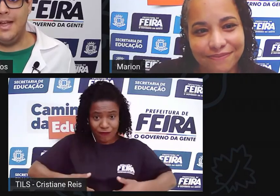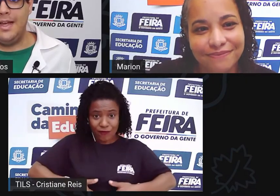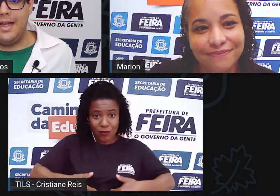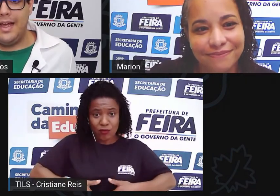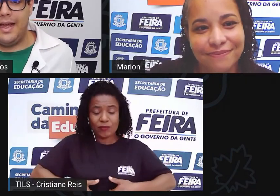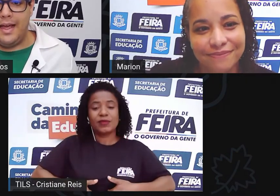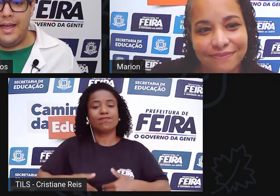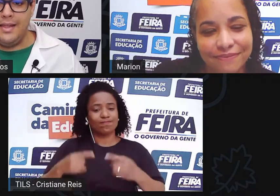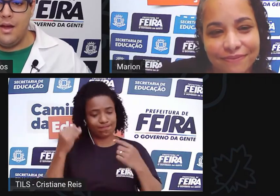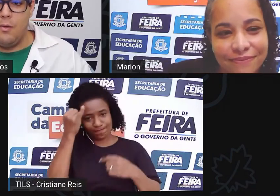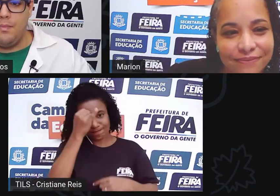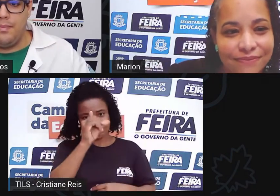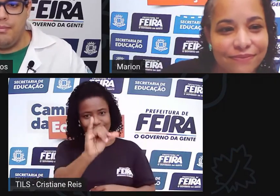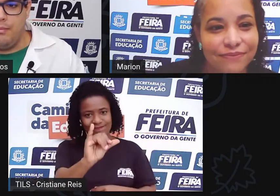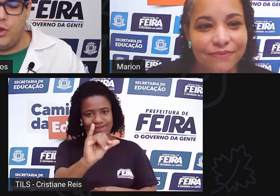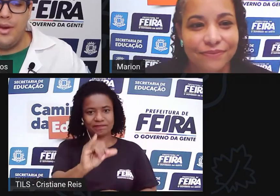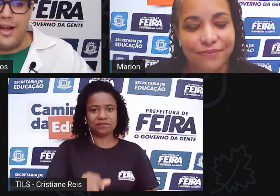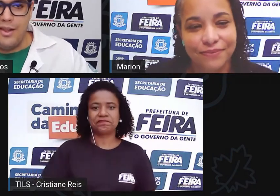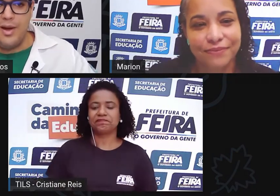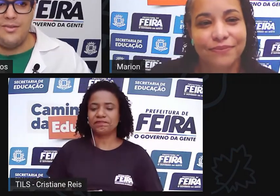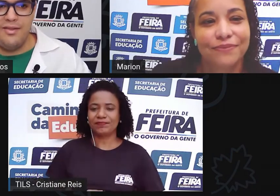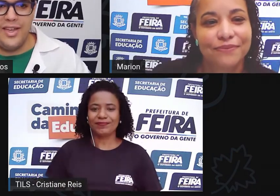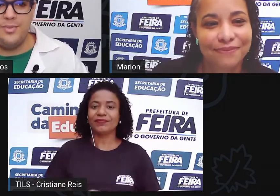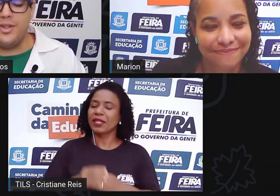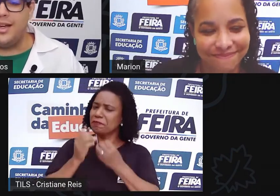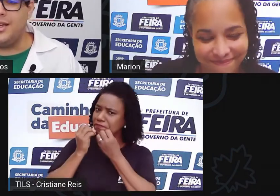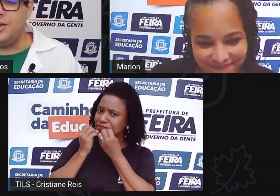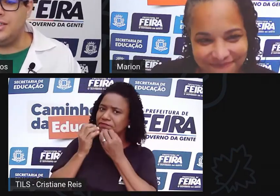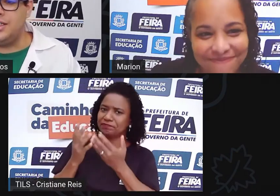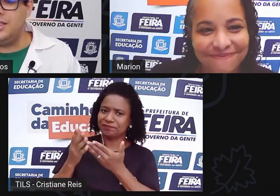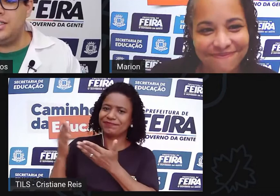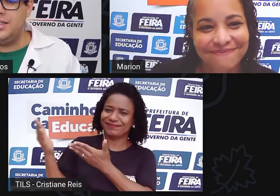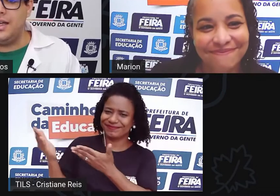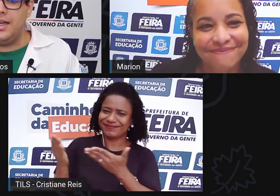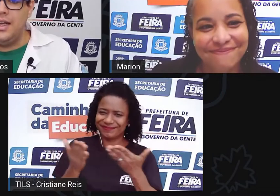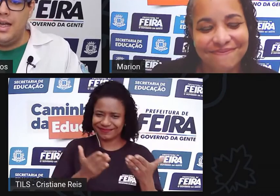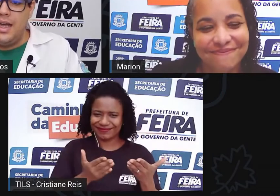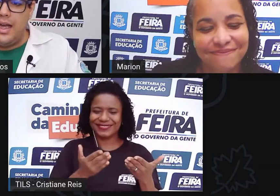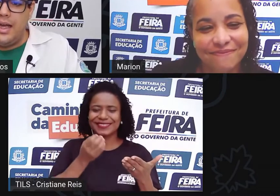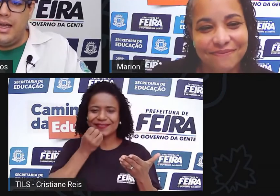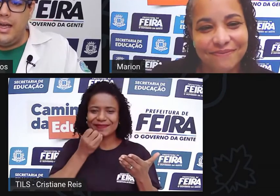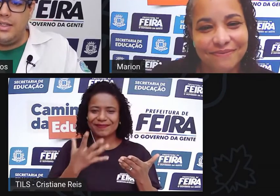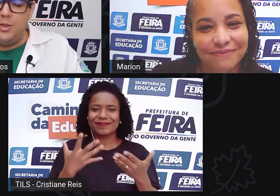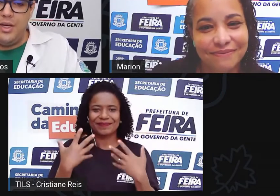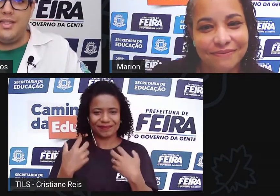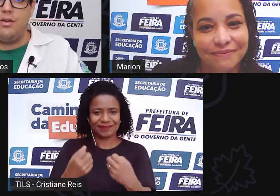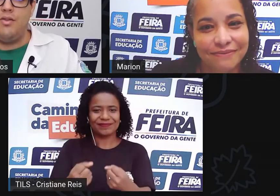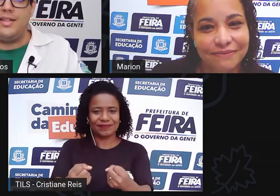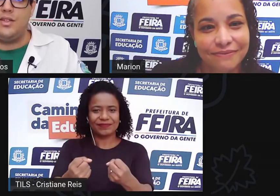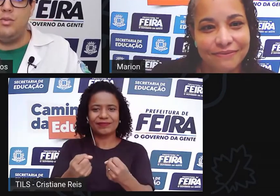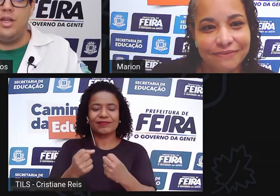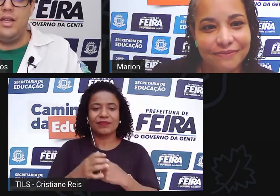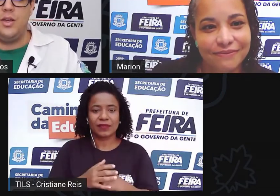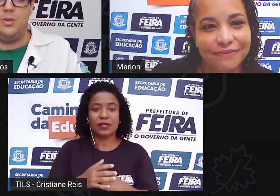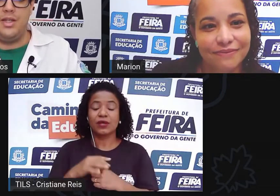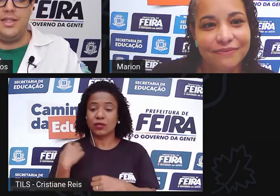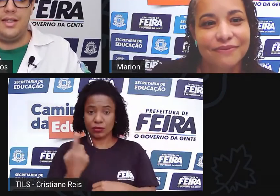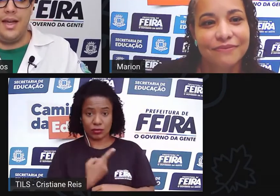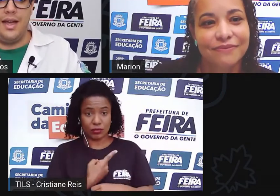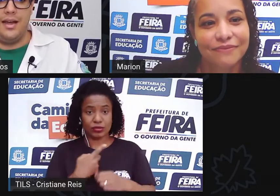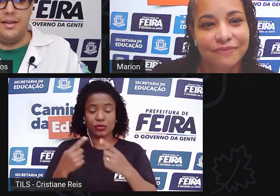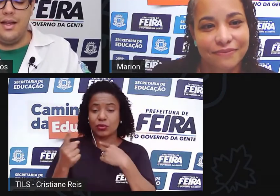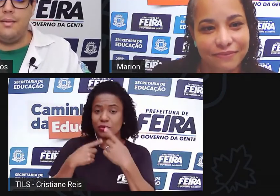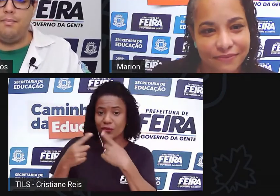Beleza. Então, muito obrigado mais uma vez por estar aqui com a gente, né? A gente precisa conversar sobre isso, a gente